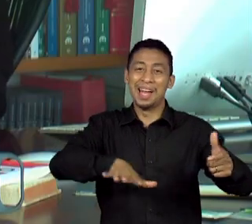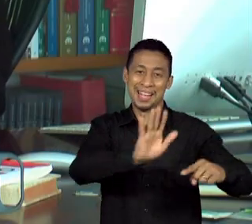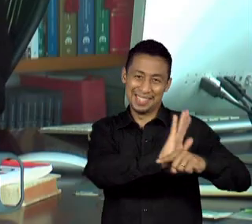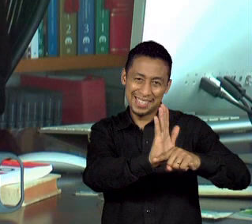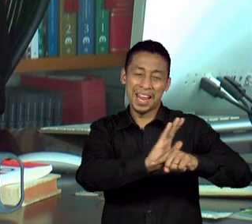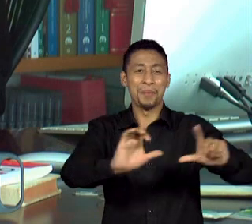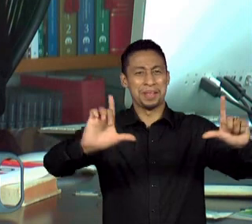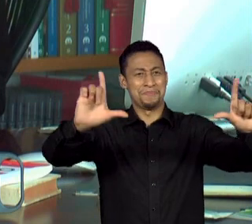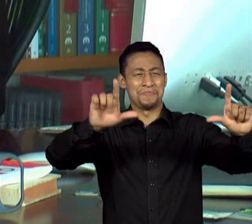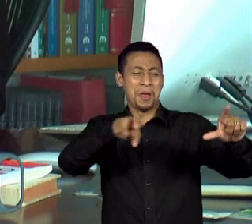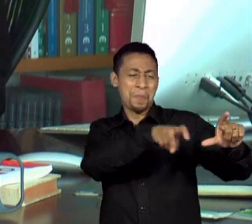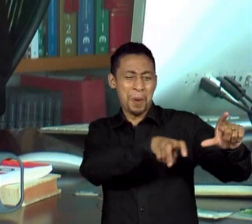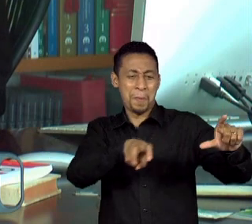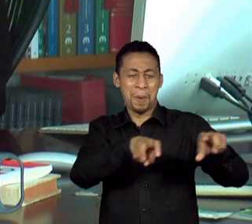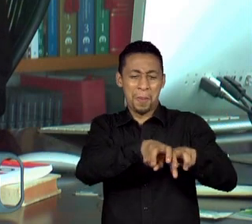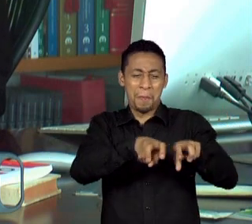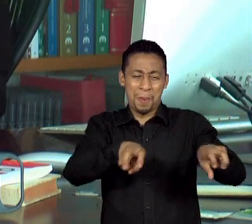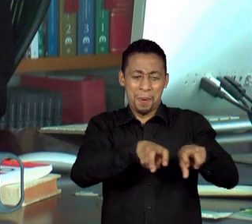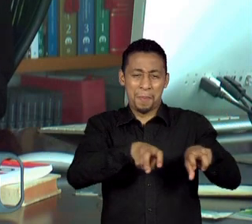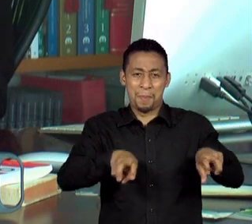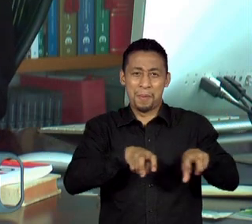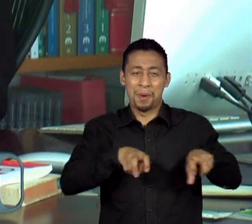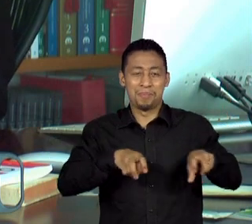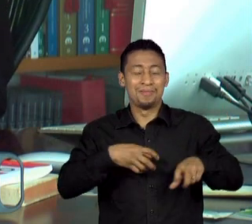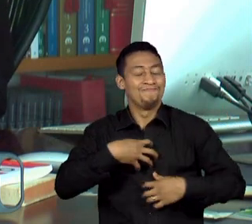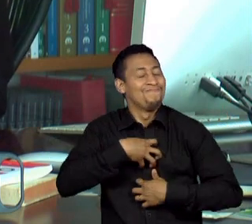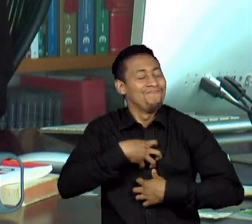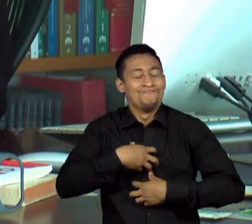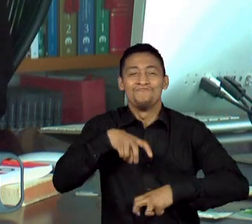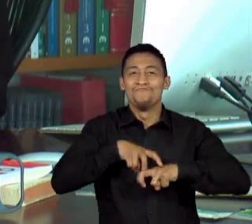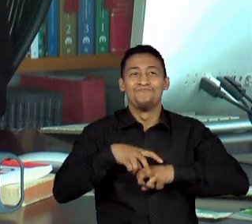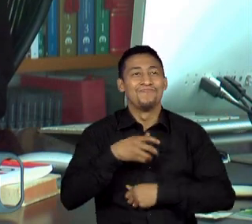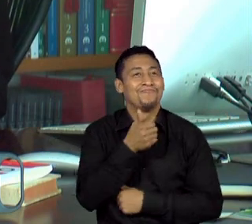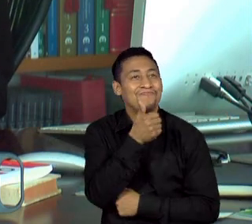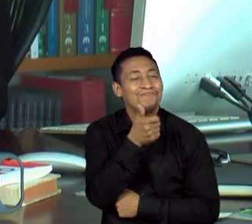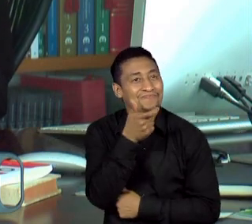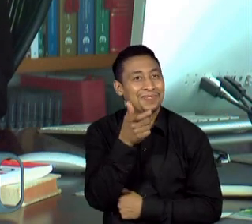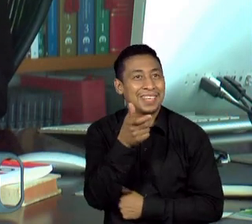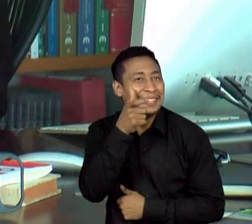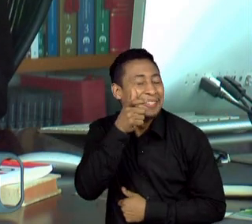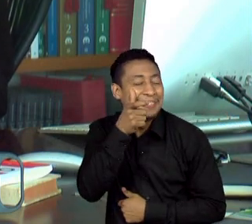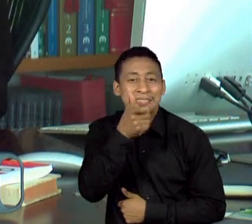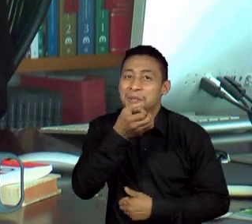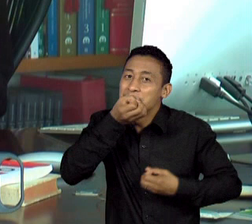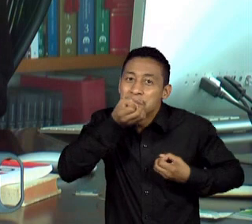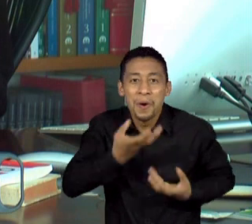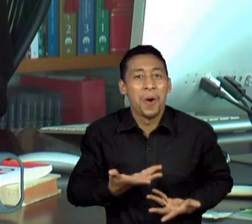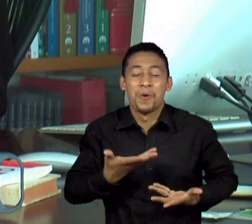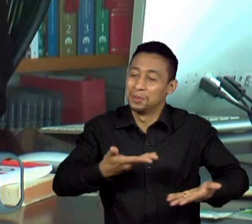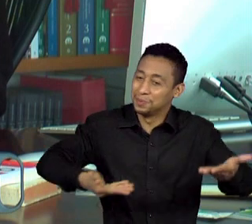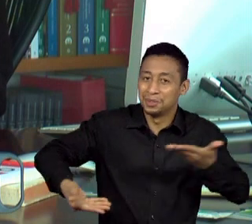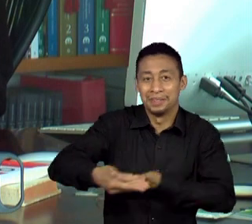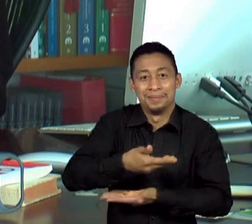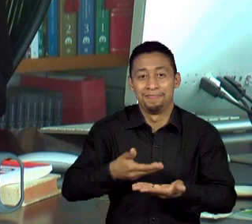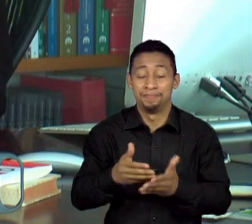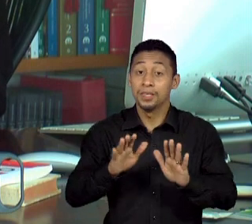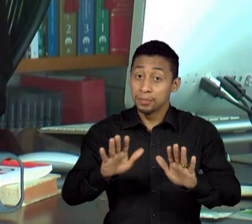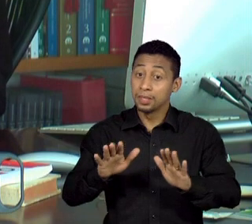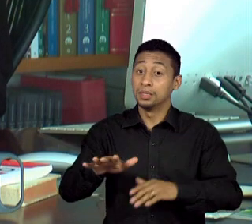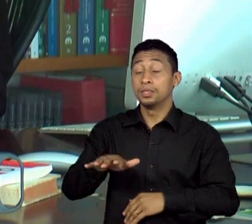muito rica, né? Tu assistir um filme numa sala, assim, com outras pessoas, mas a dramaturgia e o